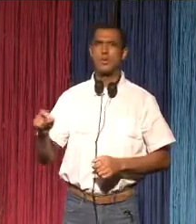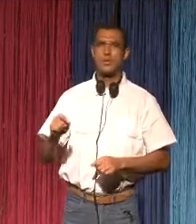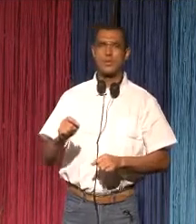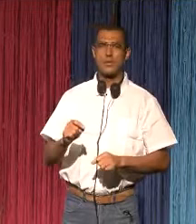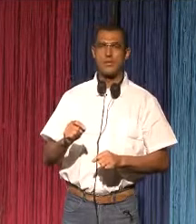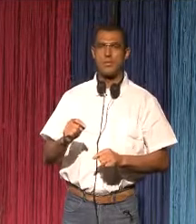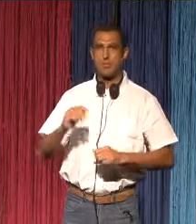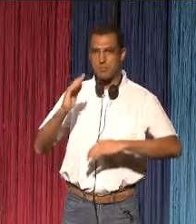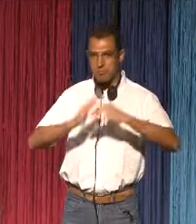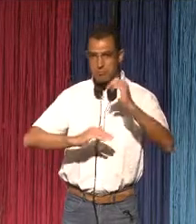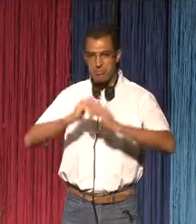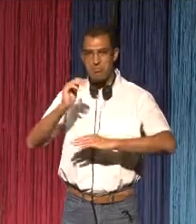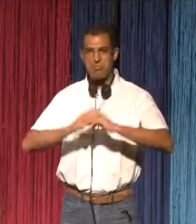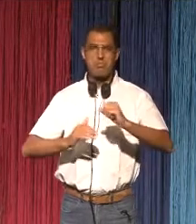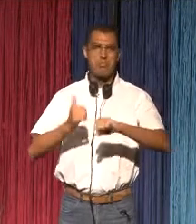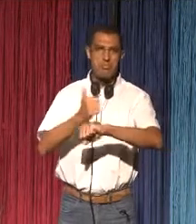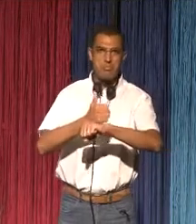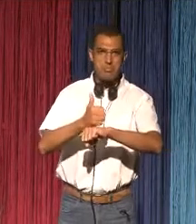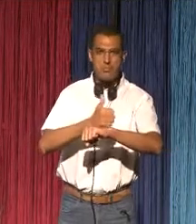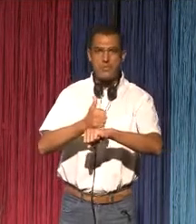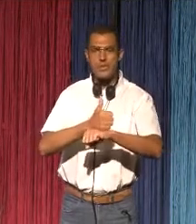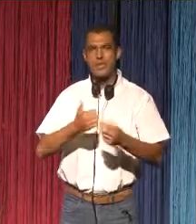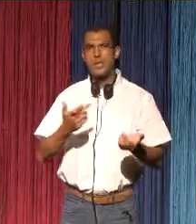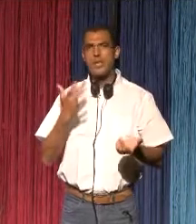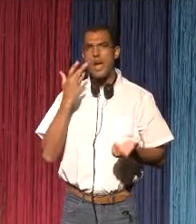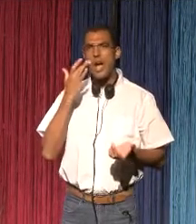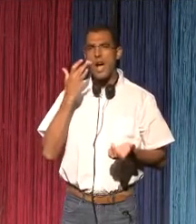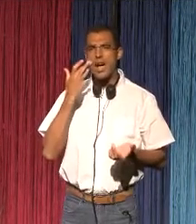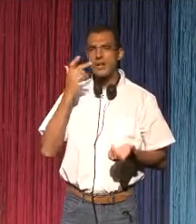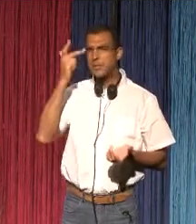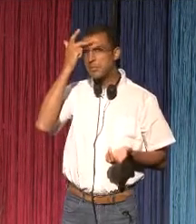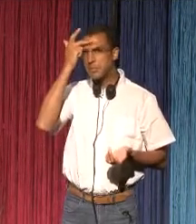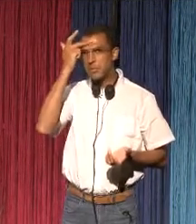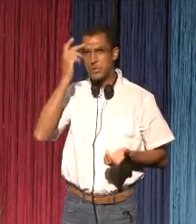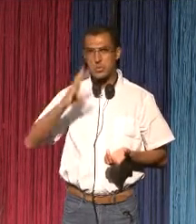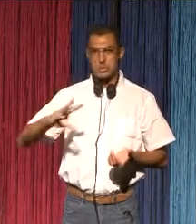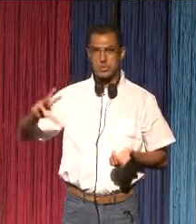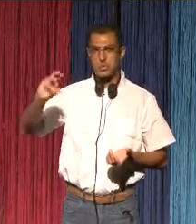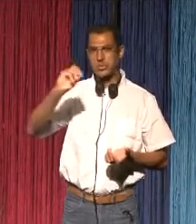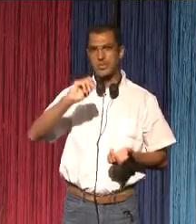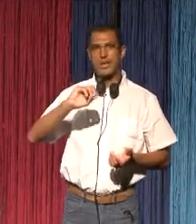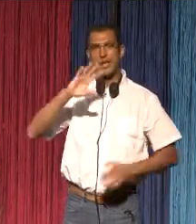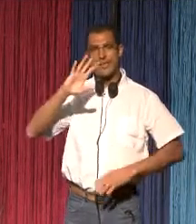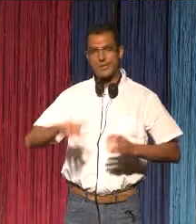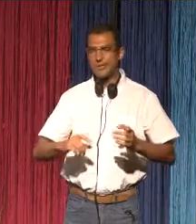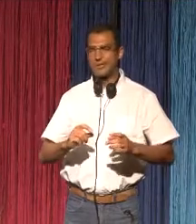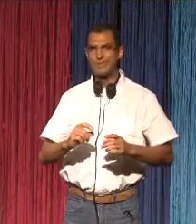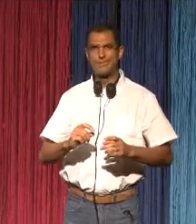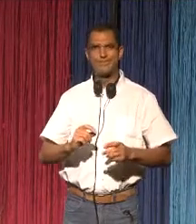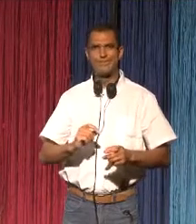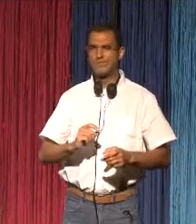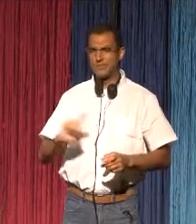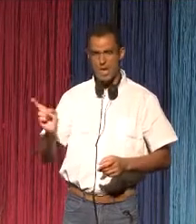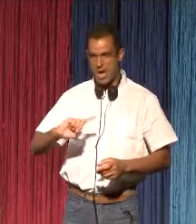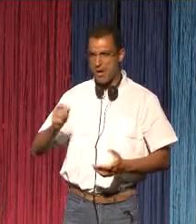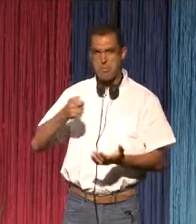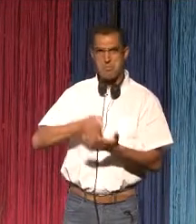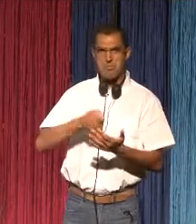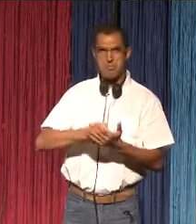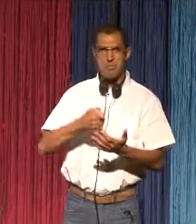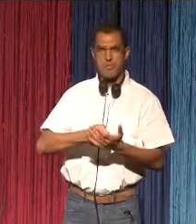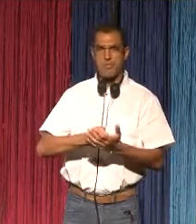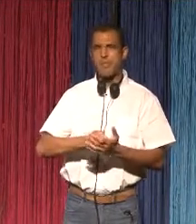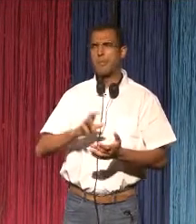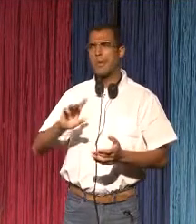professores e educadores, como é que as pessoas estão conseguindo, mesmo que seja ainda numa resistência, virar essa chave, né?